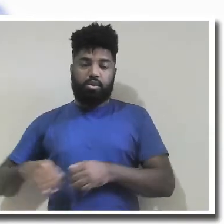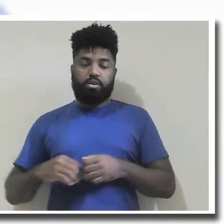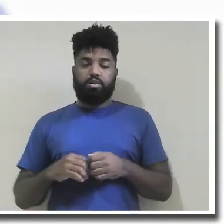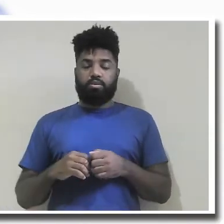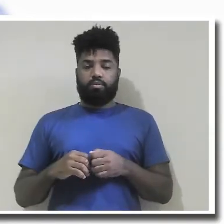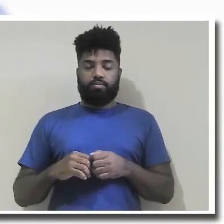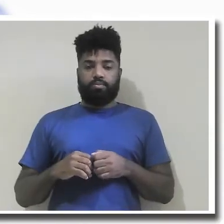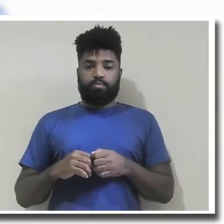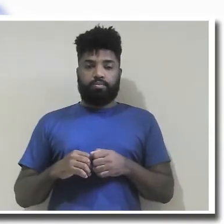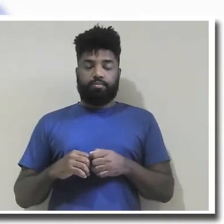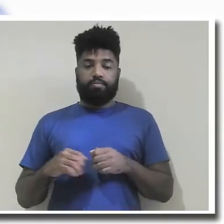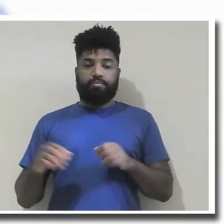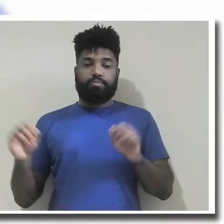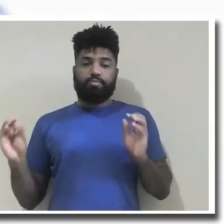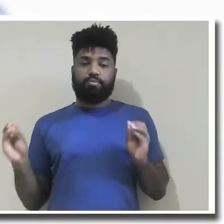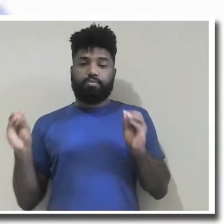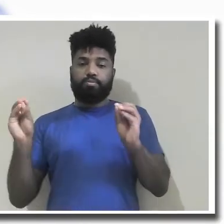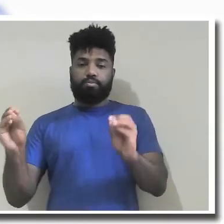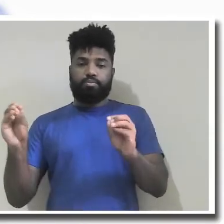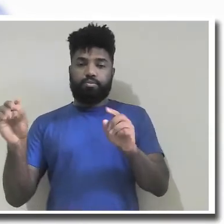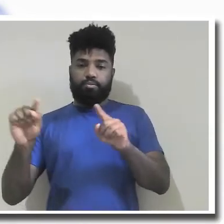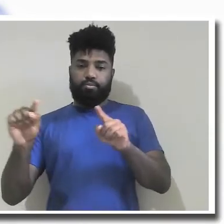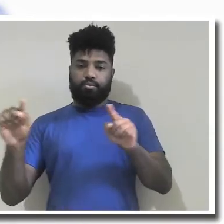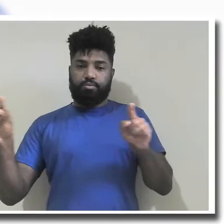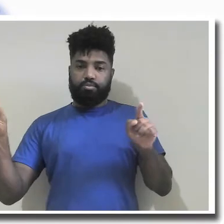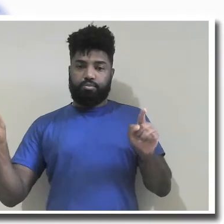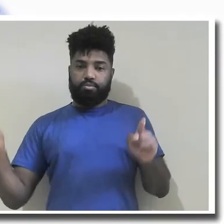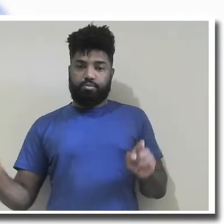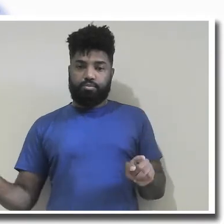e colocamos colchetes.